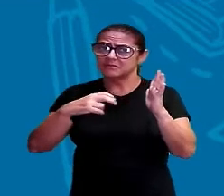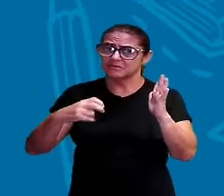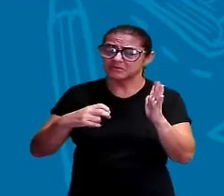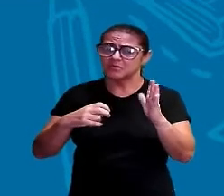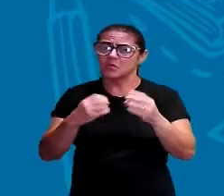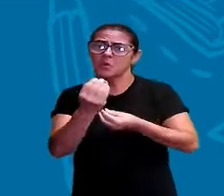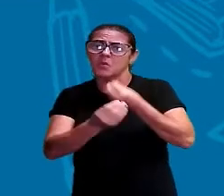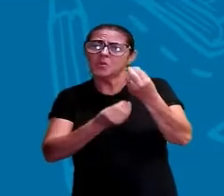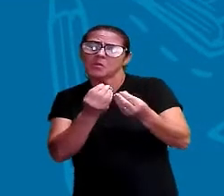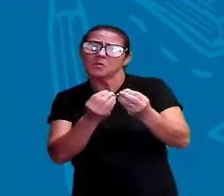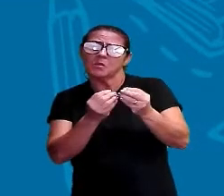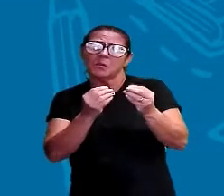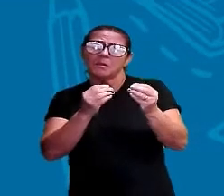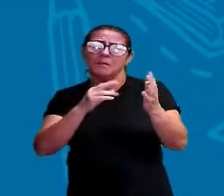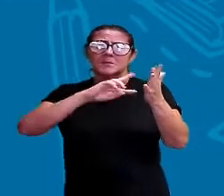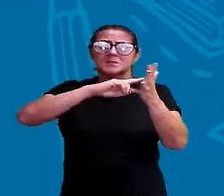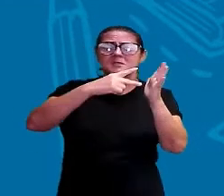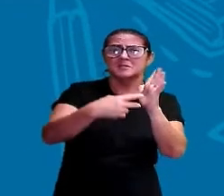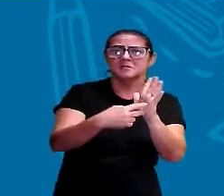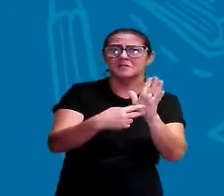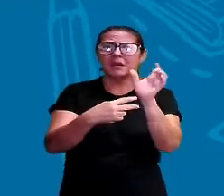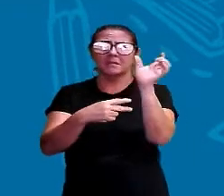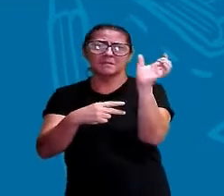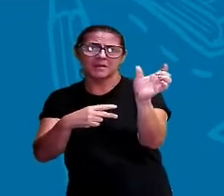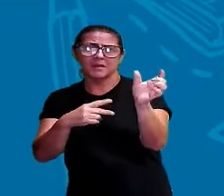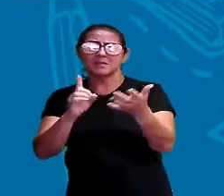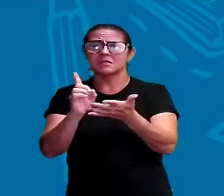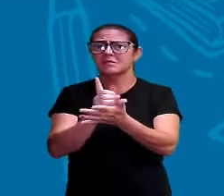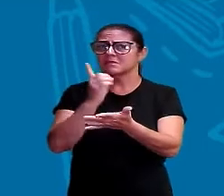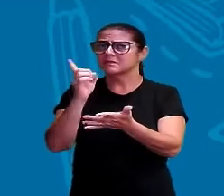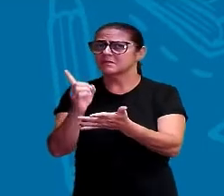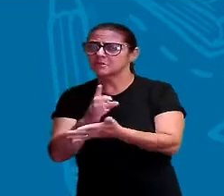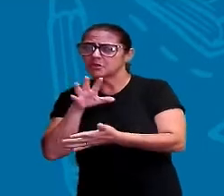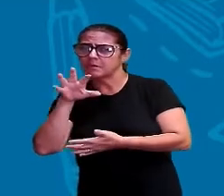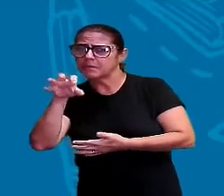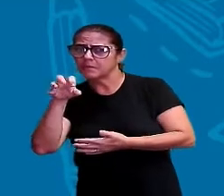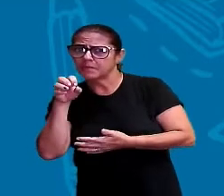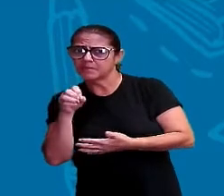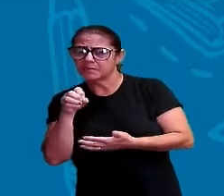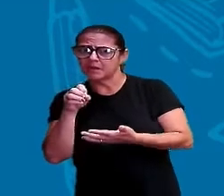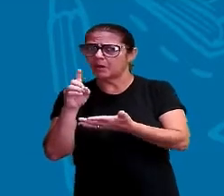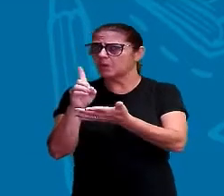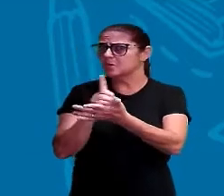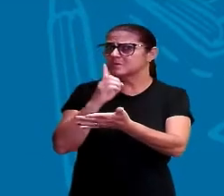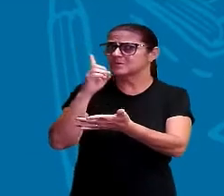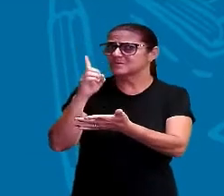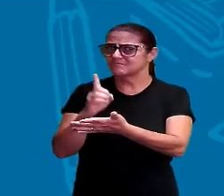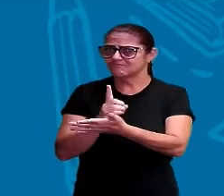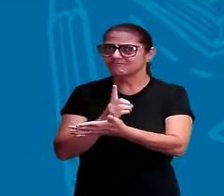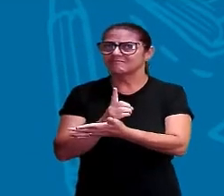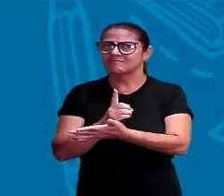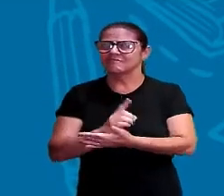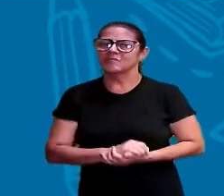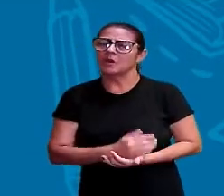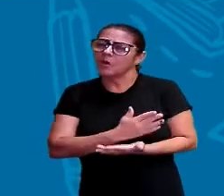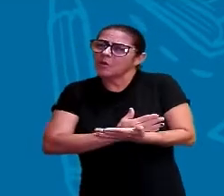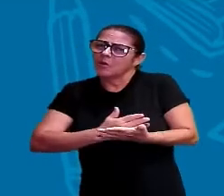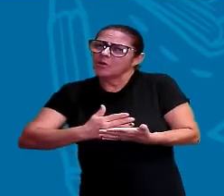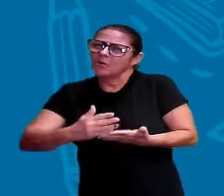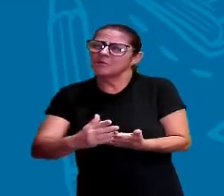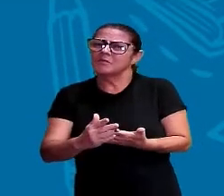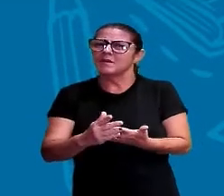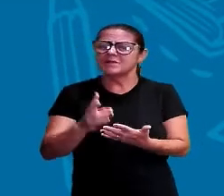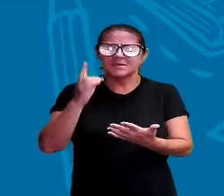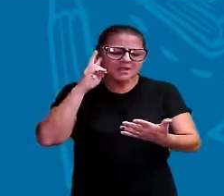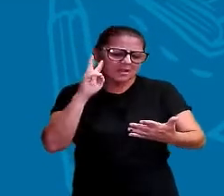palavras. Então, se você em casa tem um dicionário, então pega esse dictionary, pega o teu dicionário e começa já a